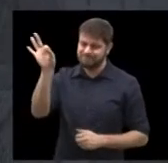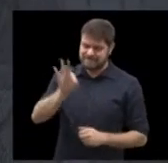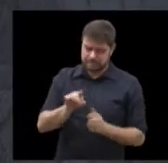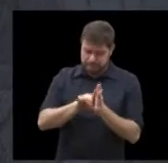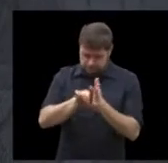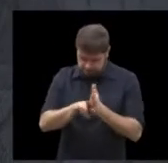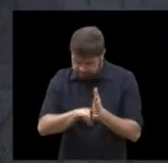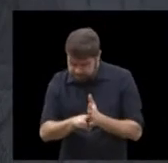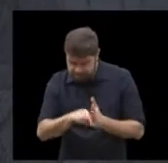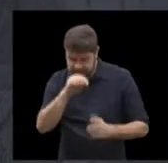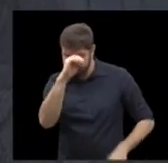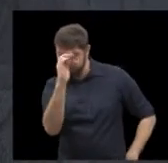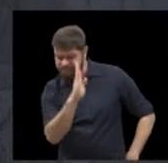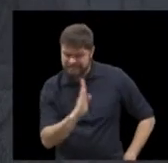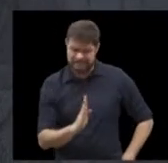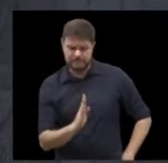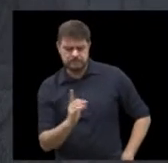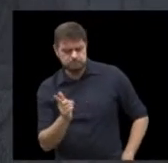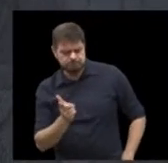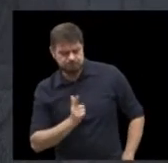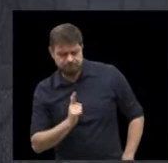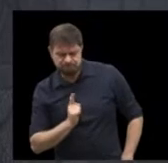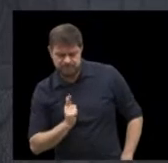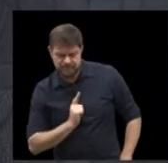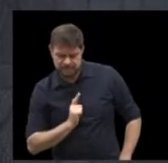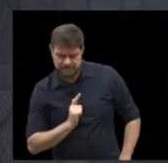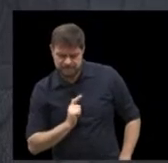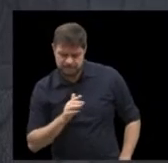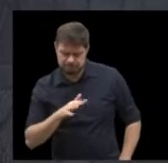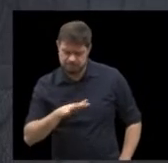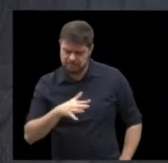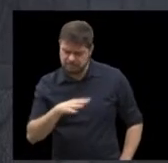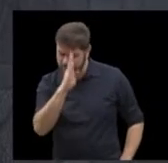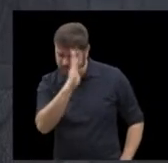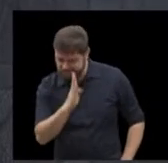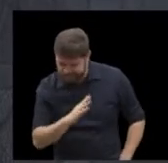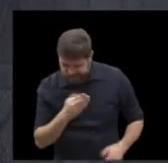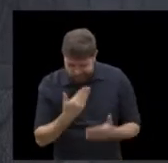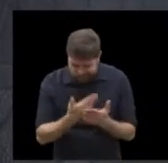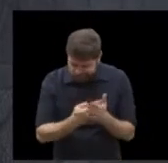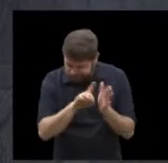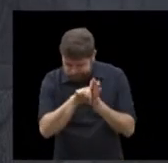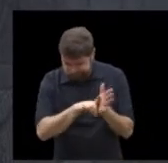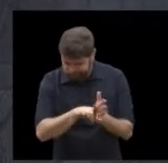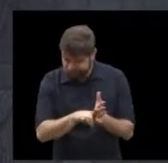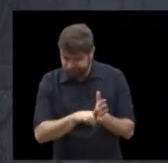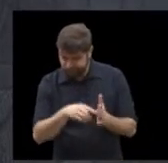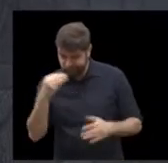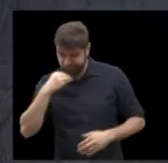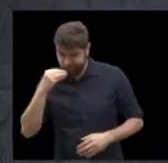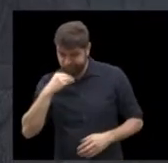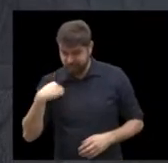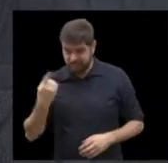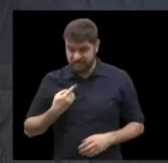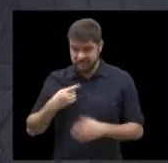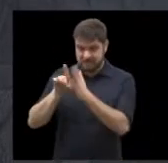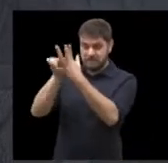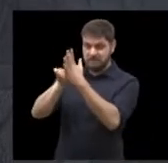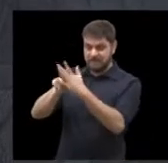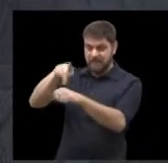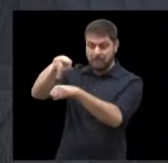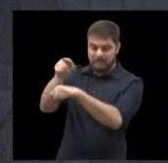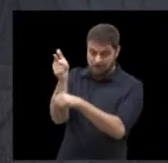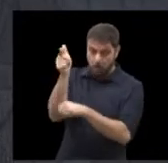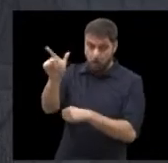no Brasil, a gente tem uma certa estatística, se bem que o Brasil não é muito bom em estatística. A gente sempre pega a estatística de fora.